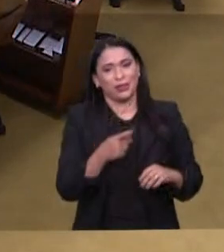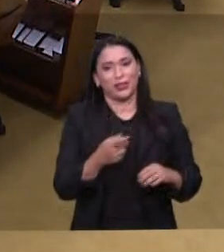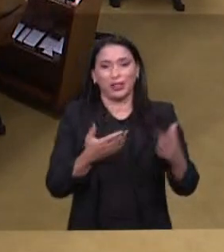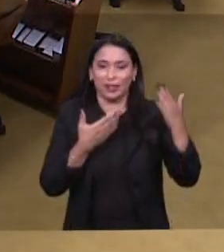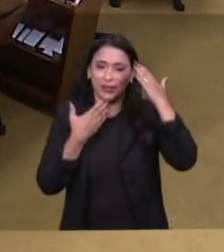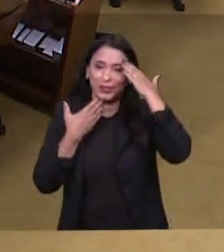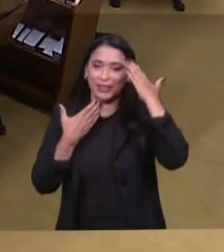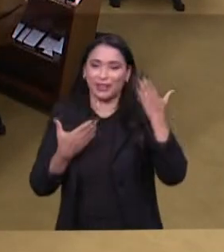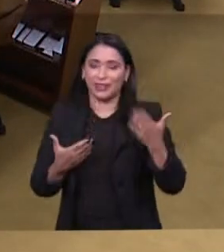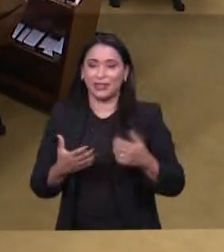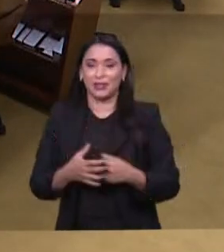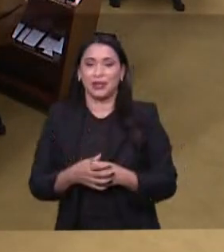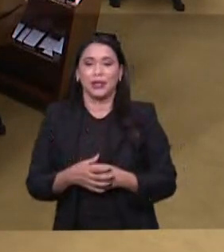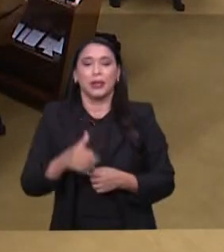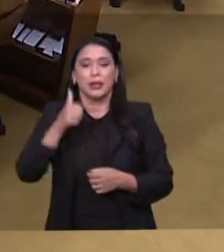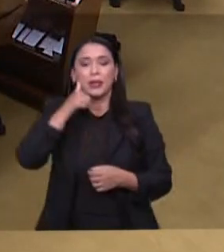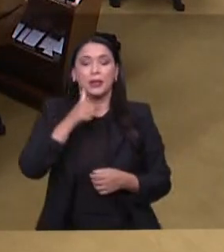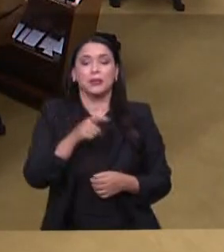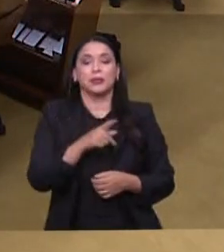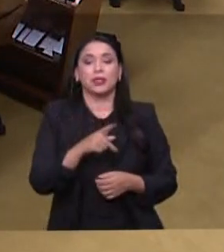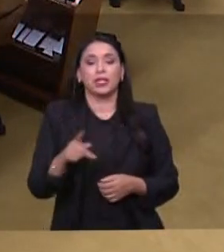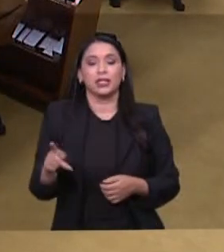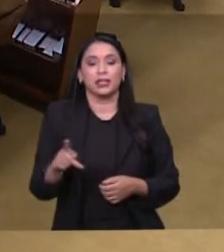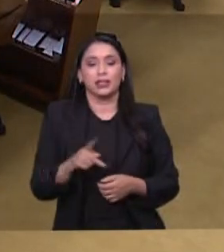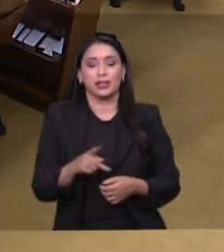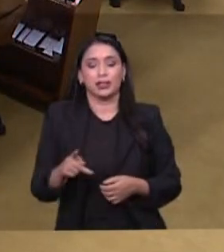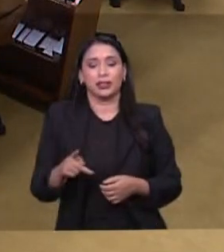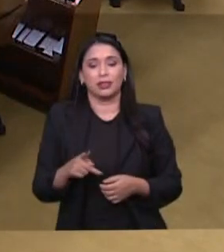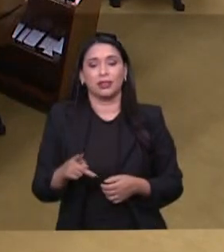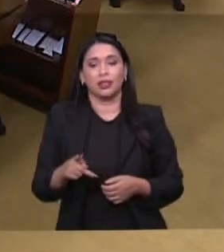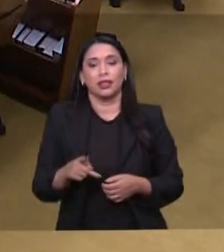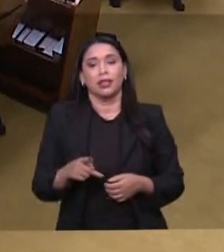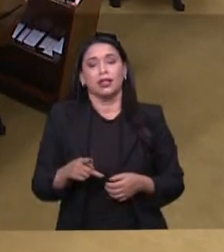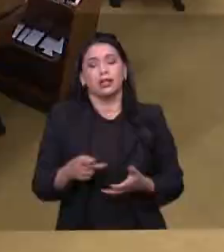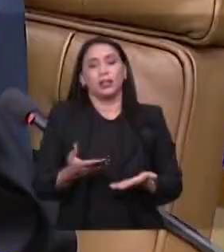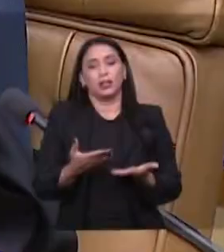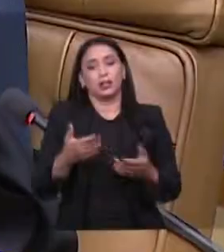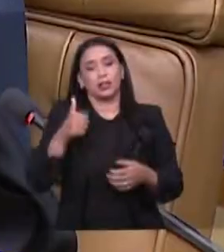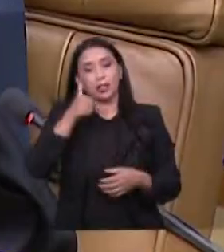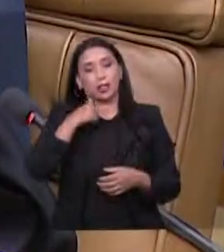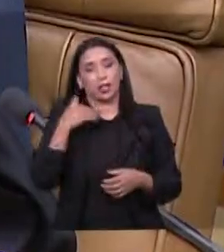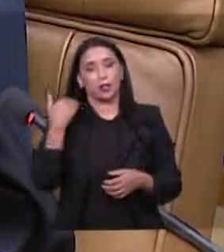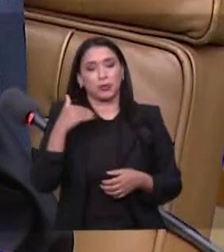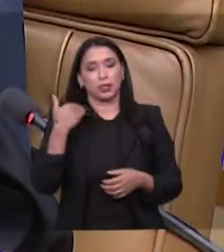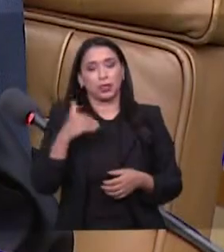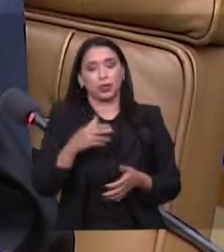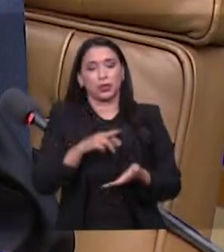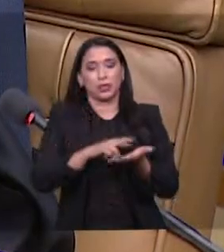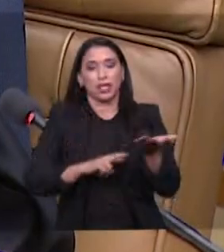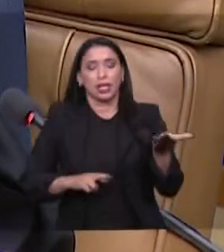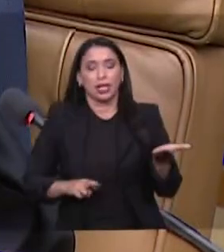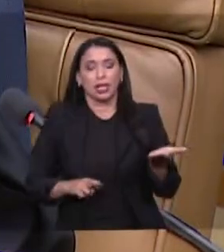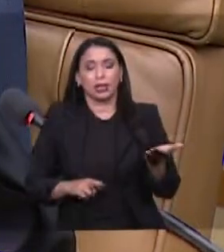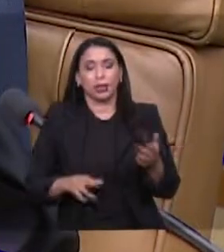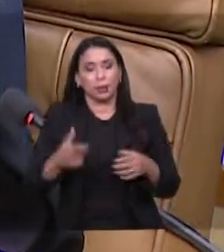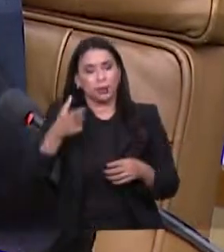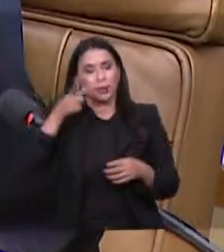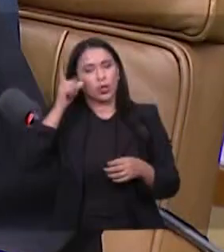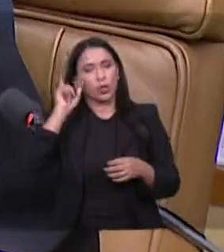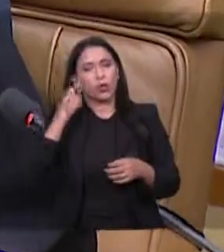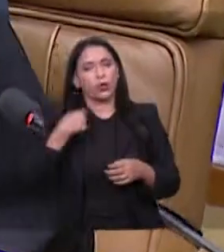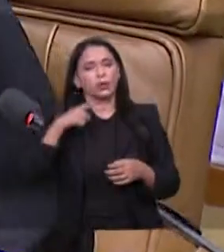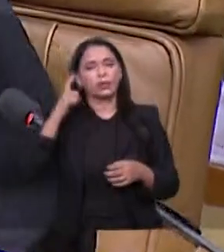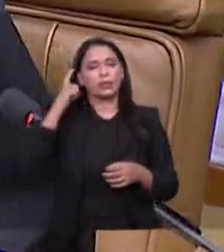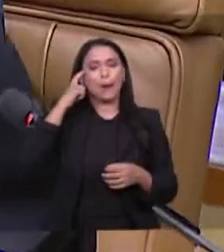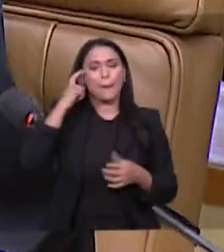agradeceria. Senhora presidente, eminentes pares, senhora ministra Carmen Lúcia, eminente relator, eu já ontem houvera